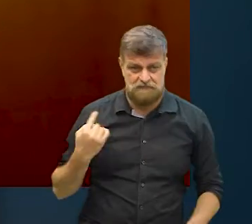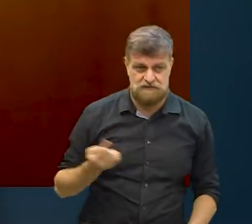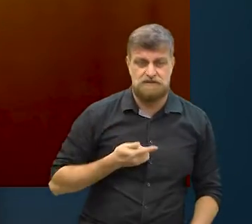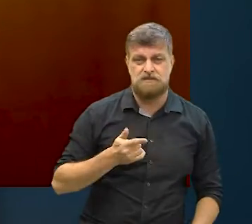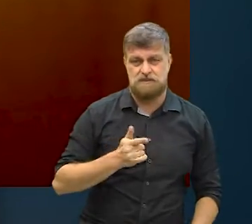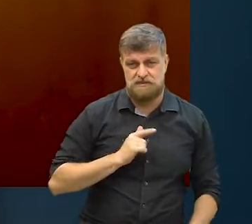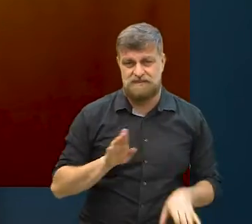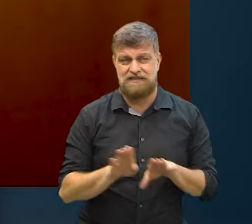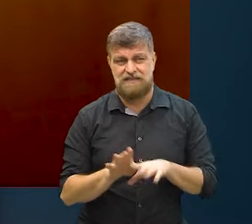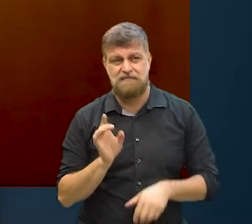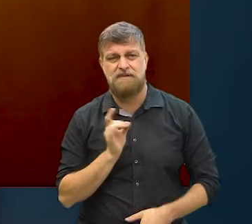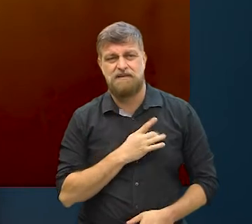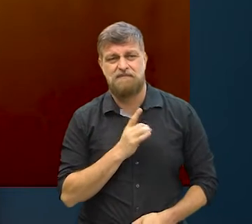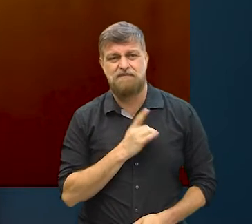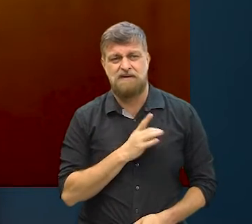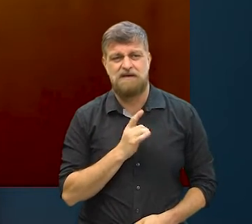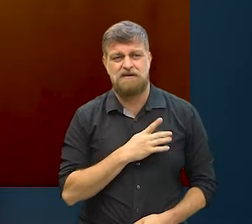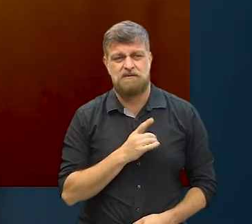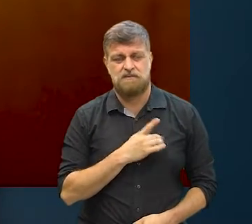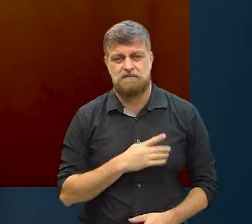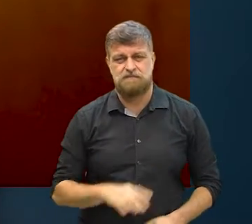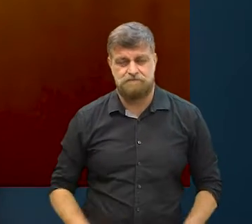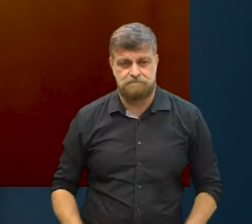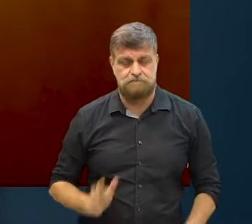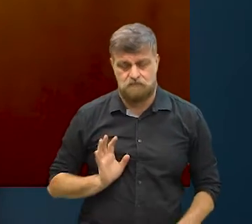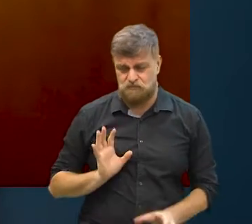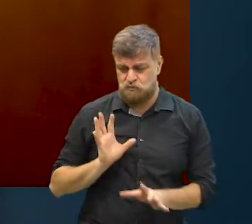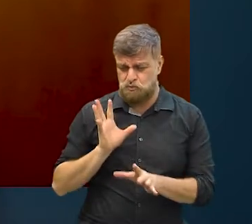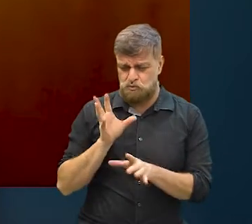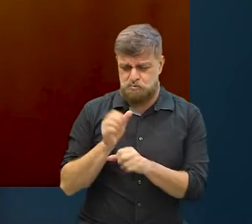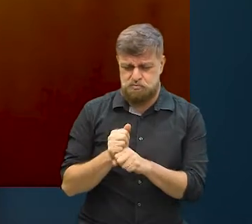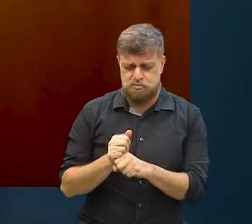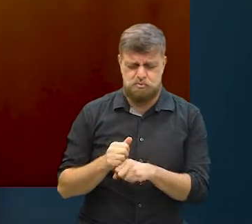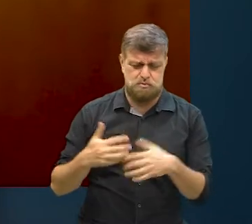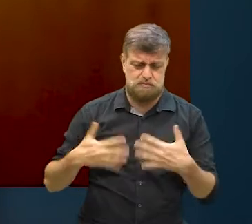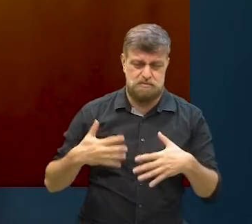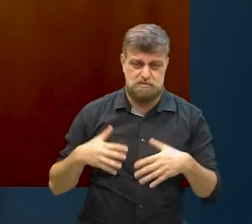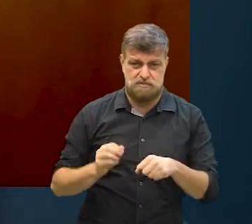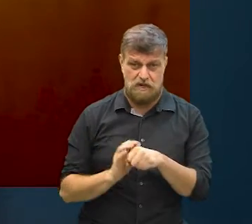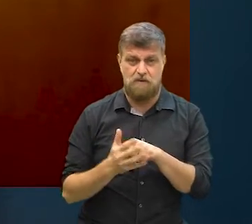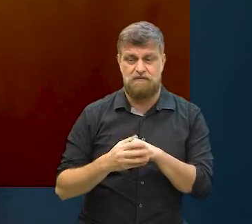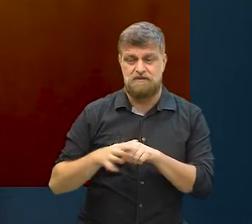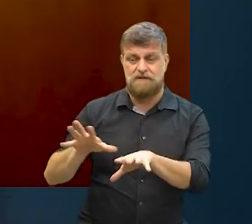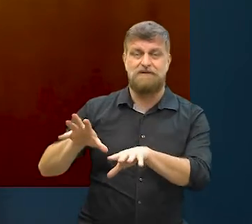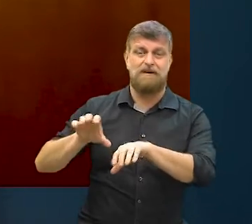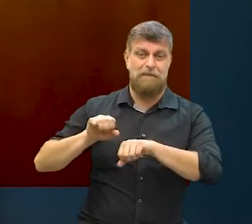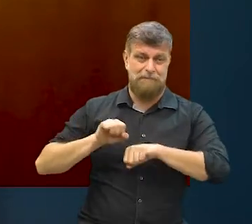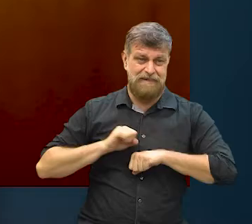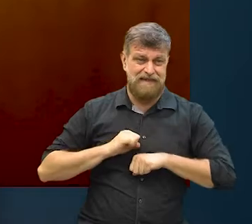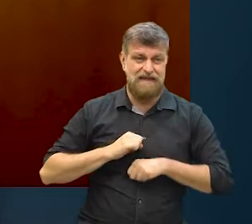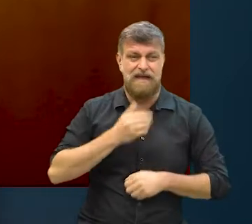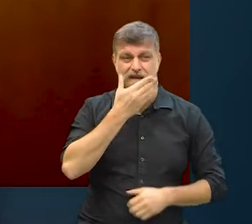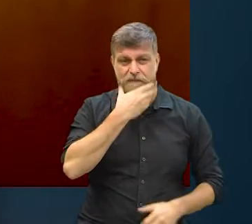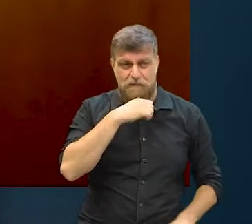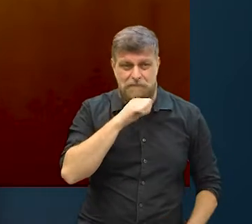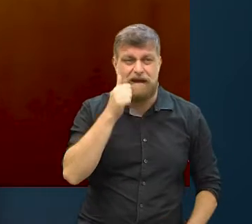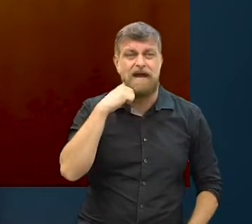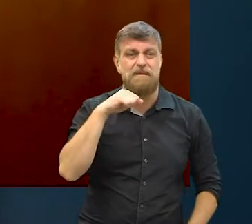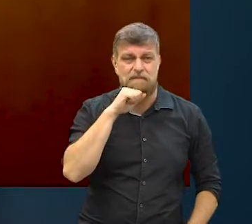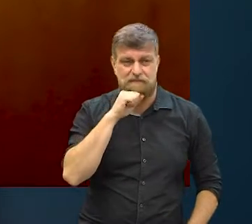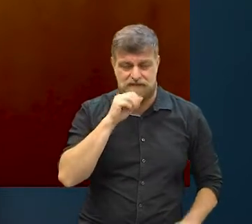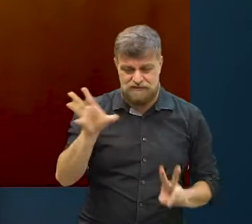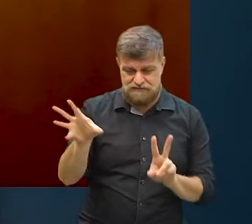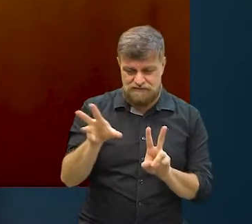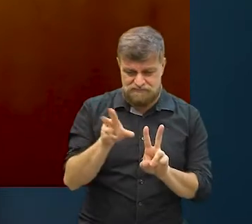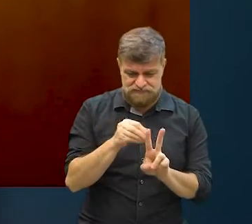a gente também tinha um pouco de medo, né? Mesmo com tudo isso, a gente ainda pegou. E aí minha família pegou, meus pais ficaram muito